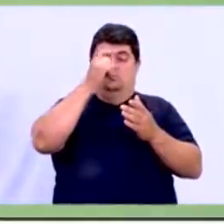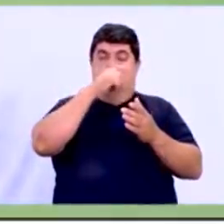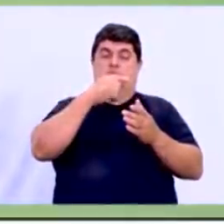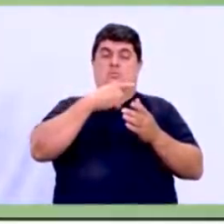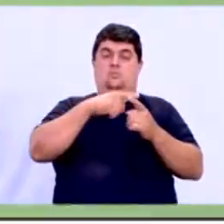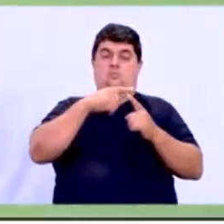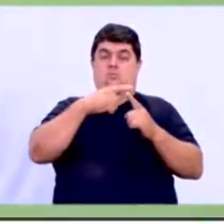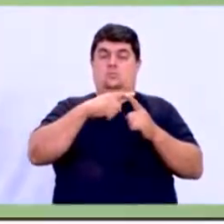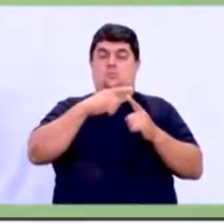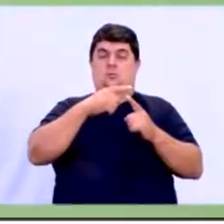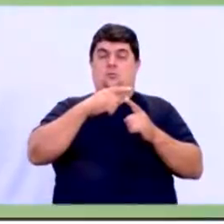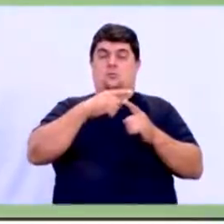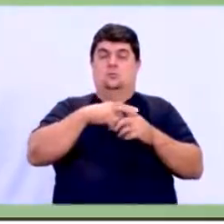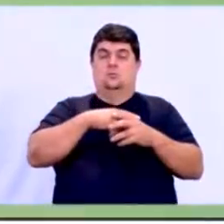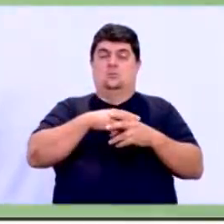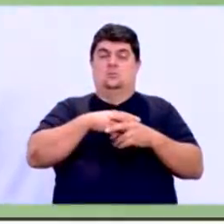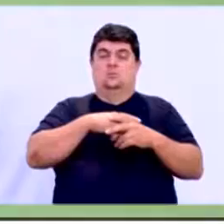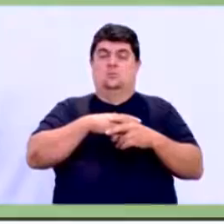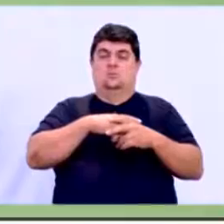na sociedade que